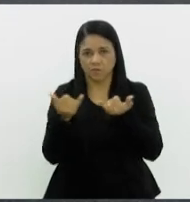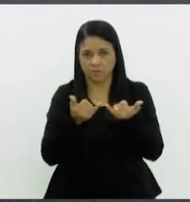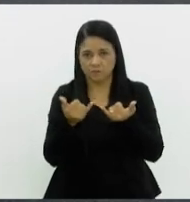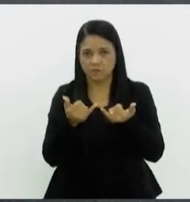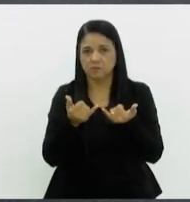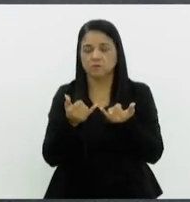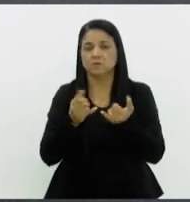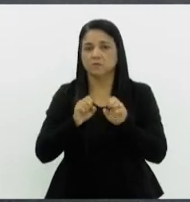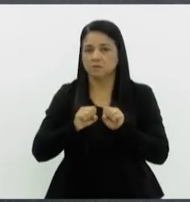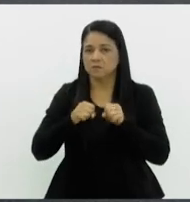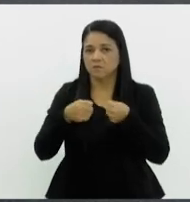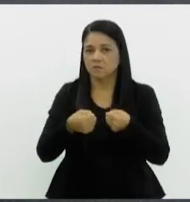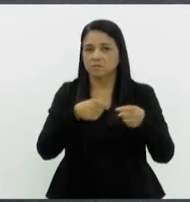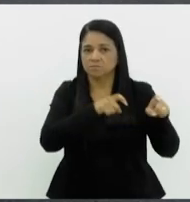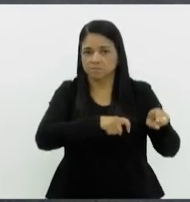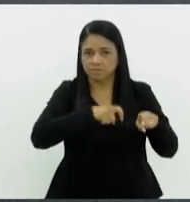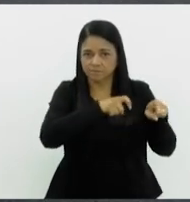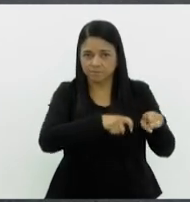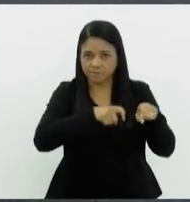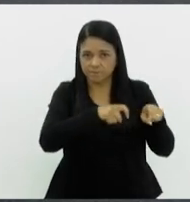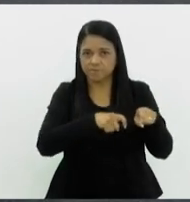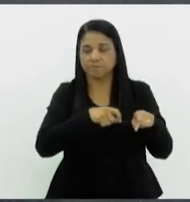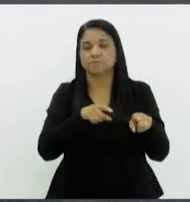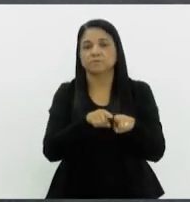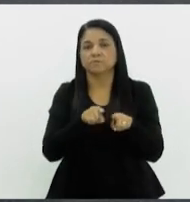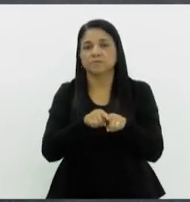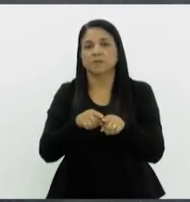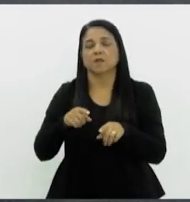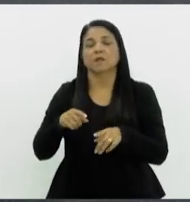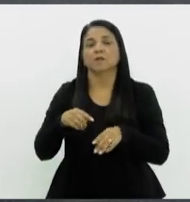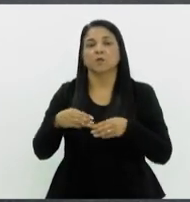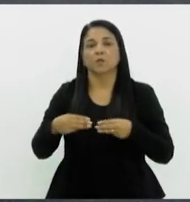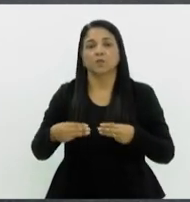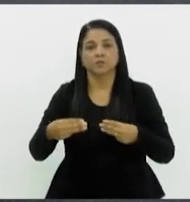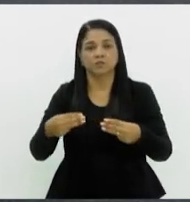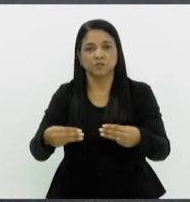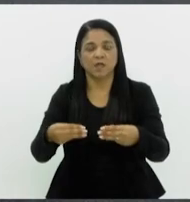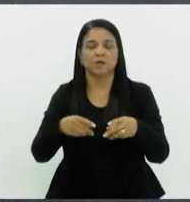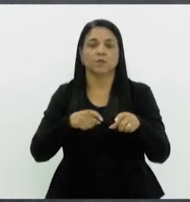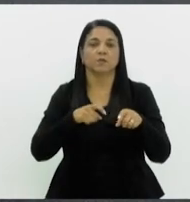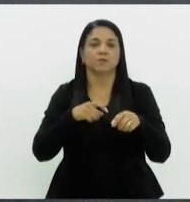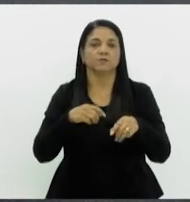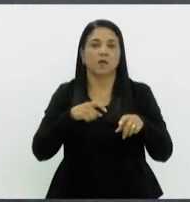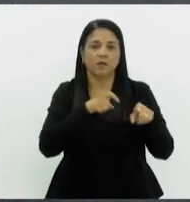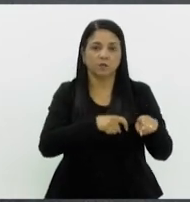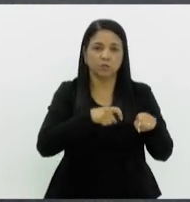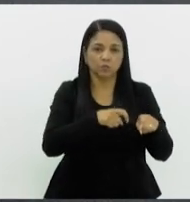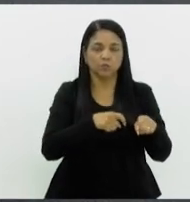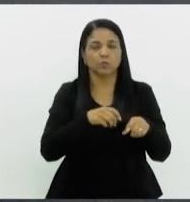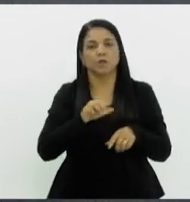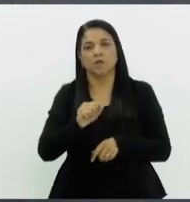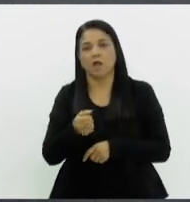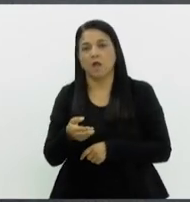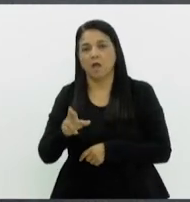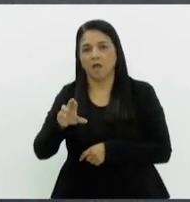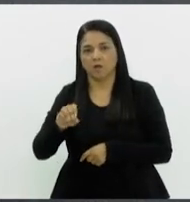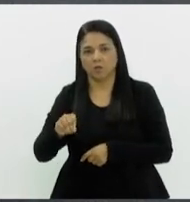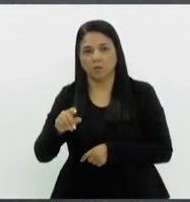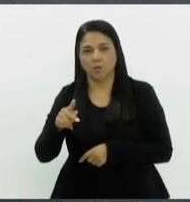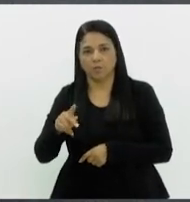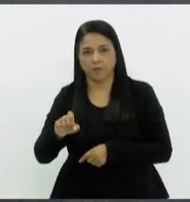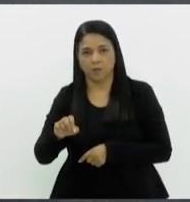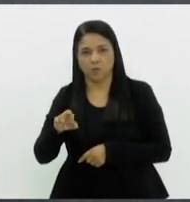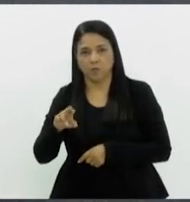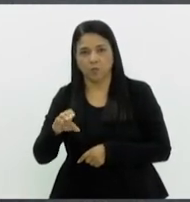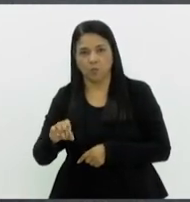relacionada à defesa agropecuária e o Ministério da Agricultura, Pecuária e Abastecimento, uma vez que se trata de